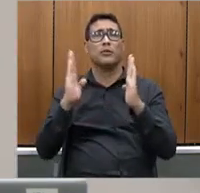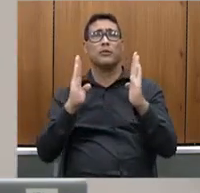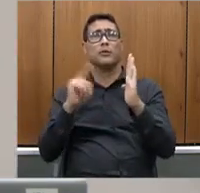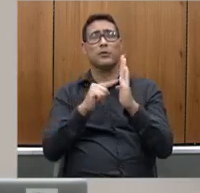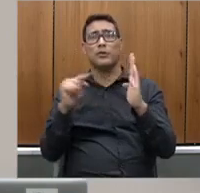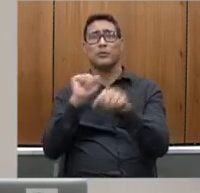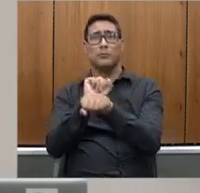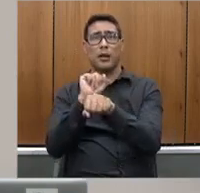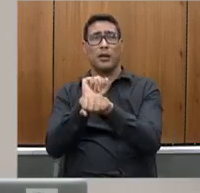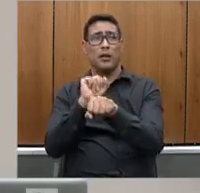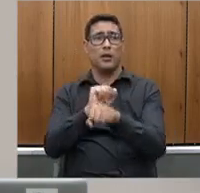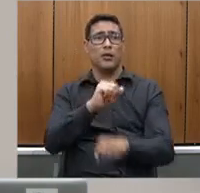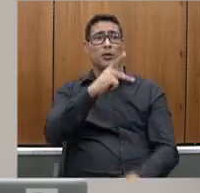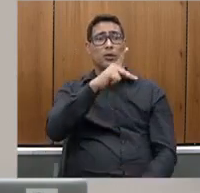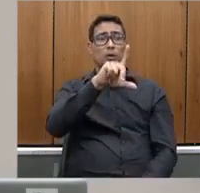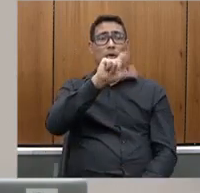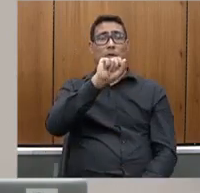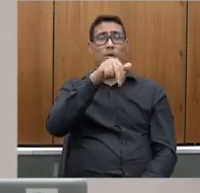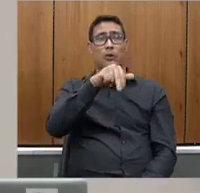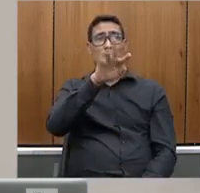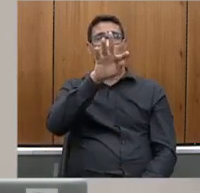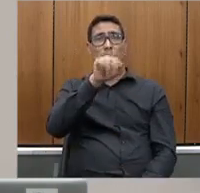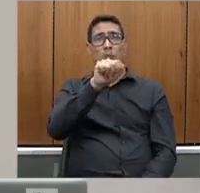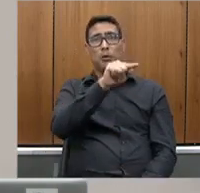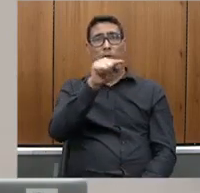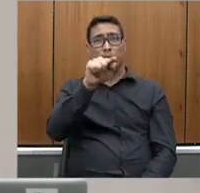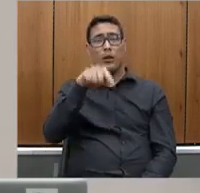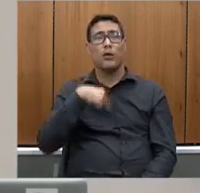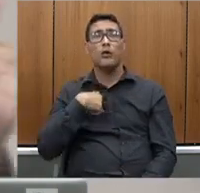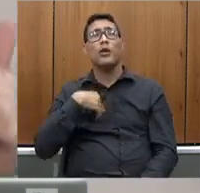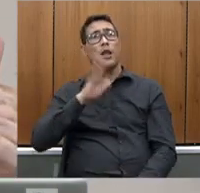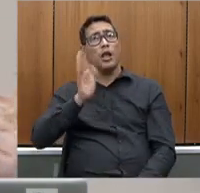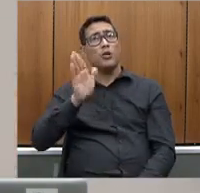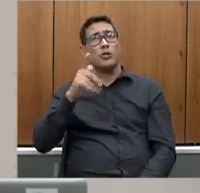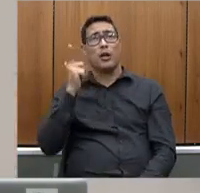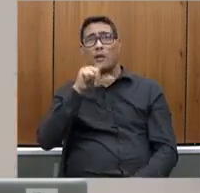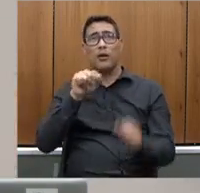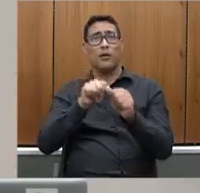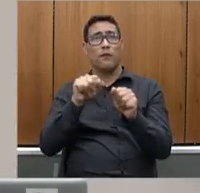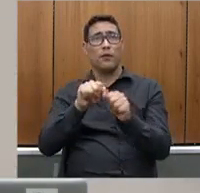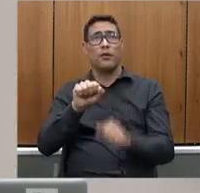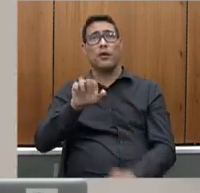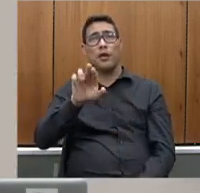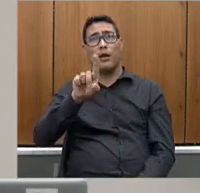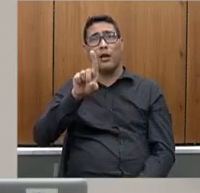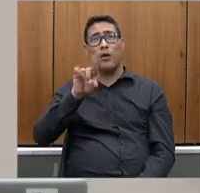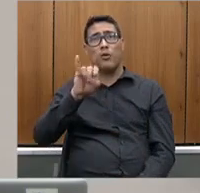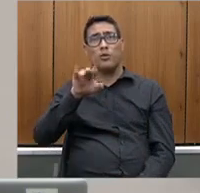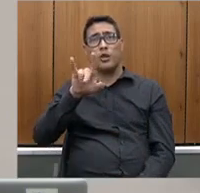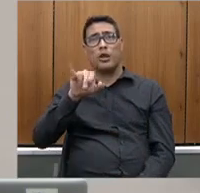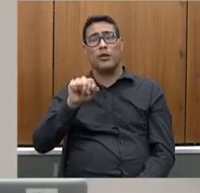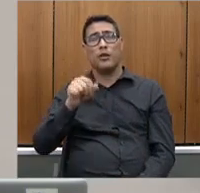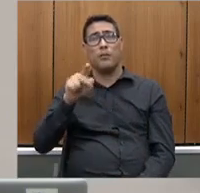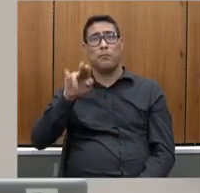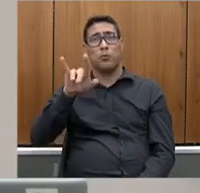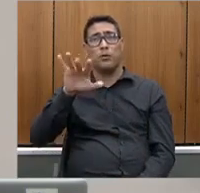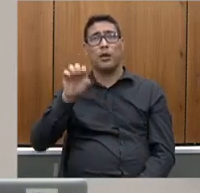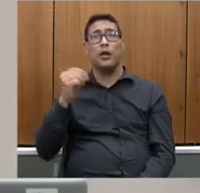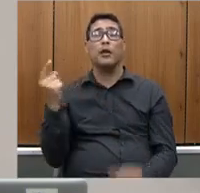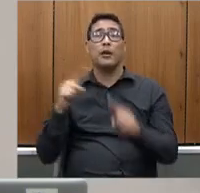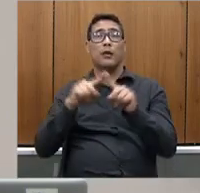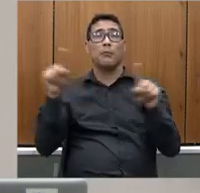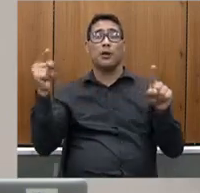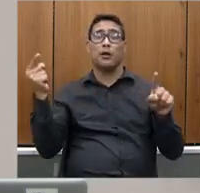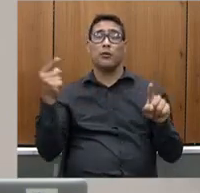porque nós estamos cobrando cheguei a realizar audiência pública mas o Dr Joaquim não pode vir semana passada